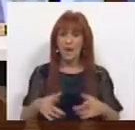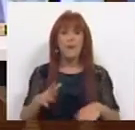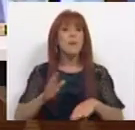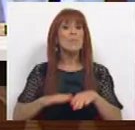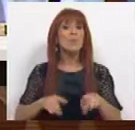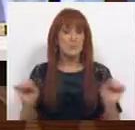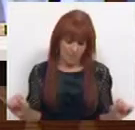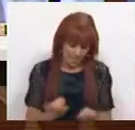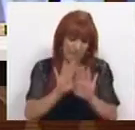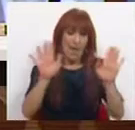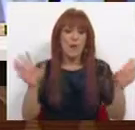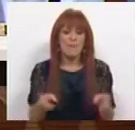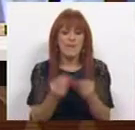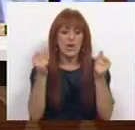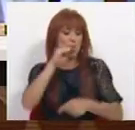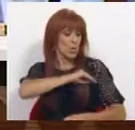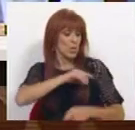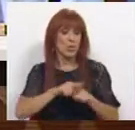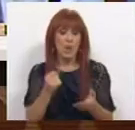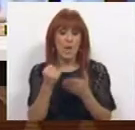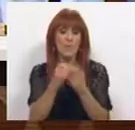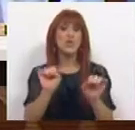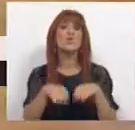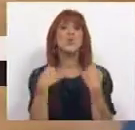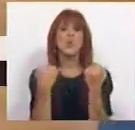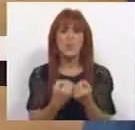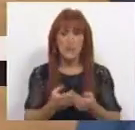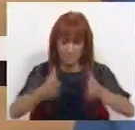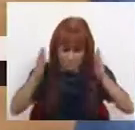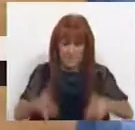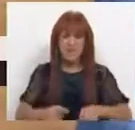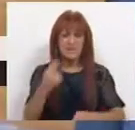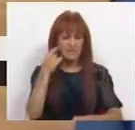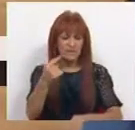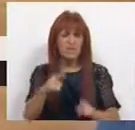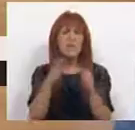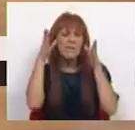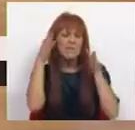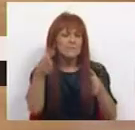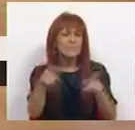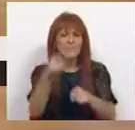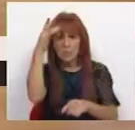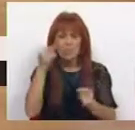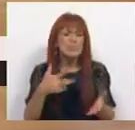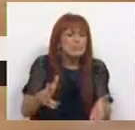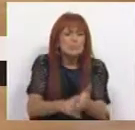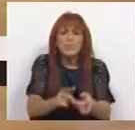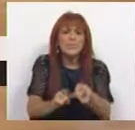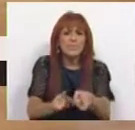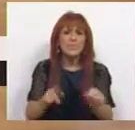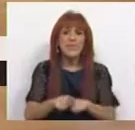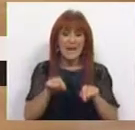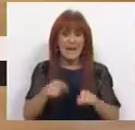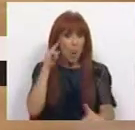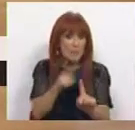E, portanto, é evidente que a matéria dos rendimentos e dos apoios sociais tem que ser considerada numa perspectiva muito realista